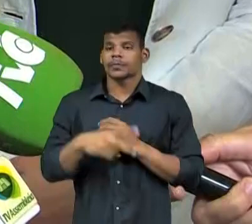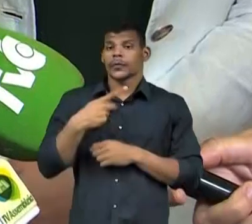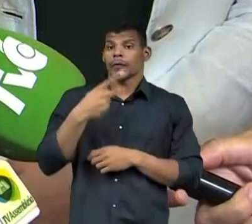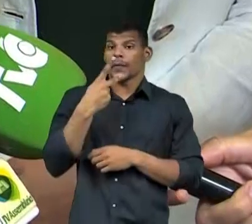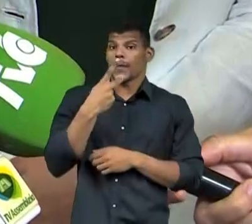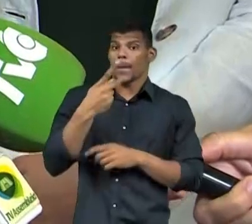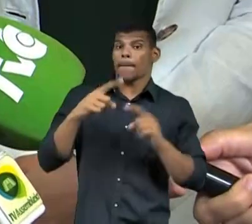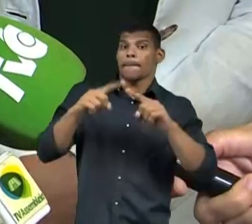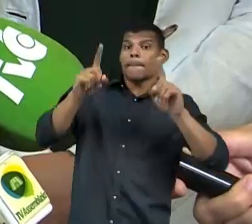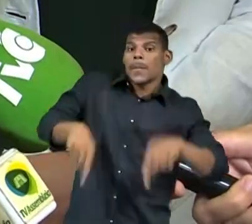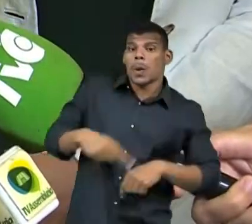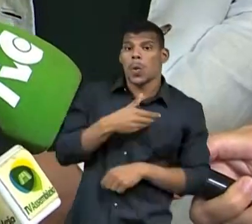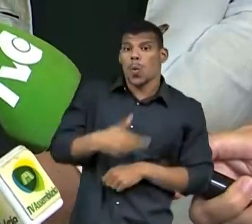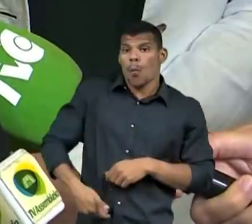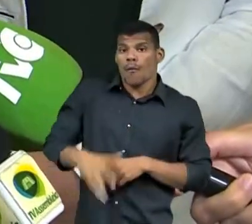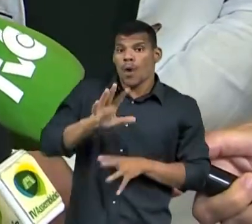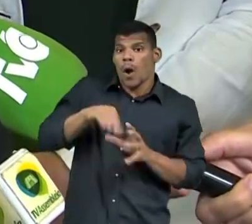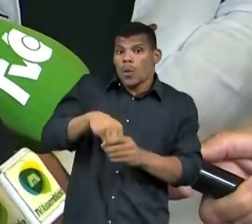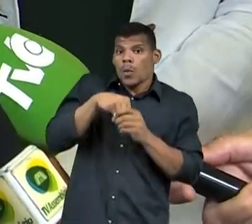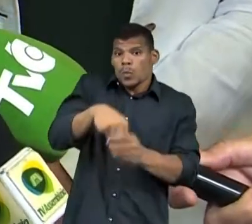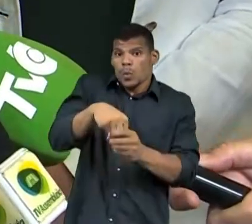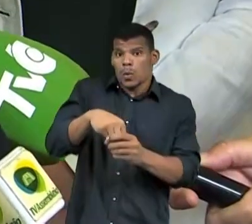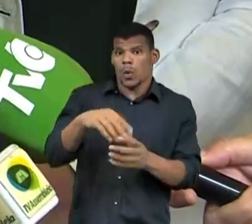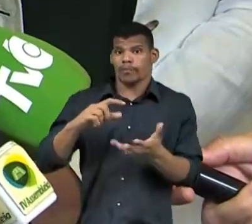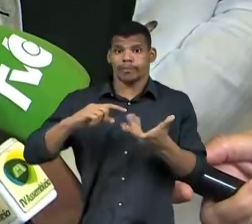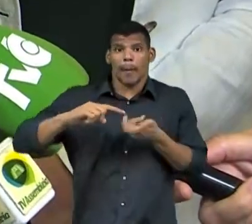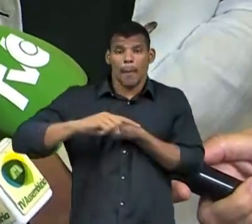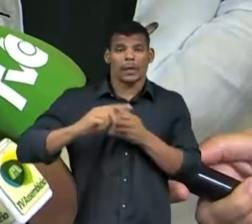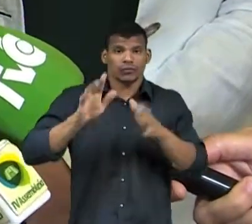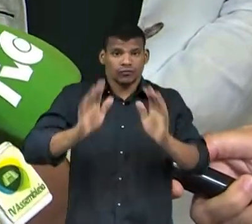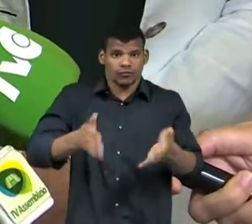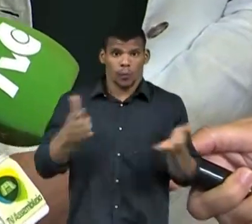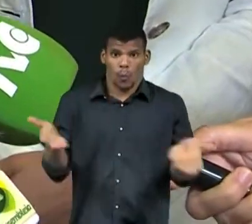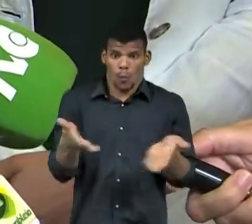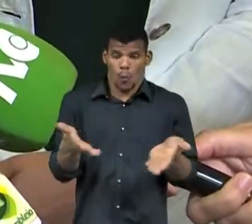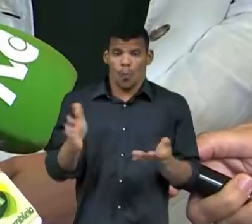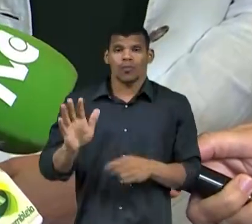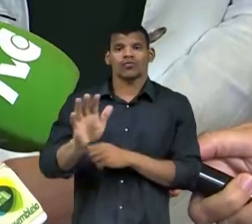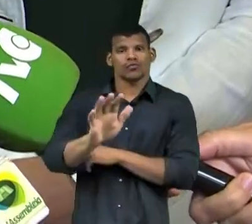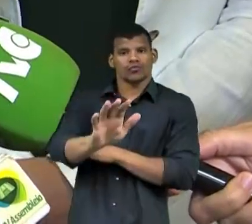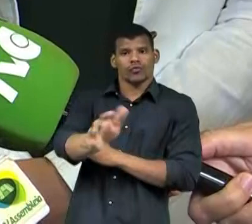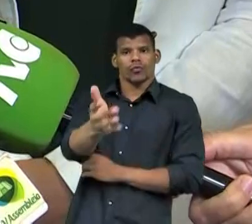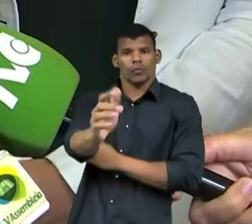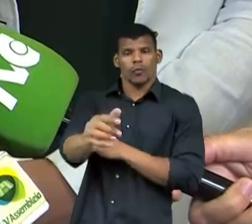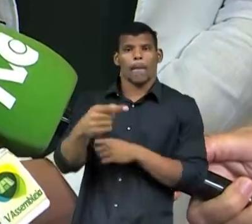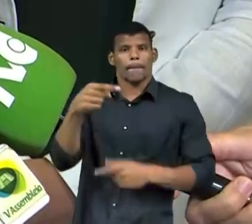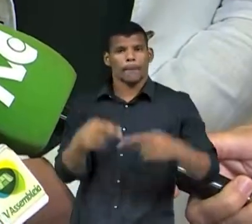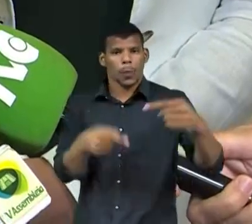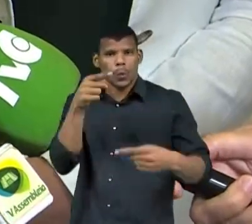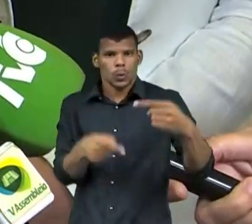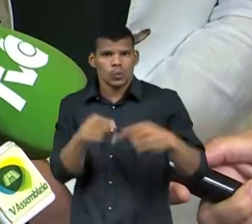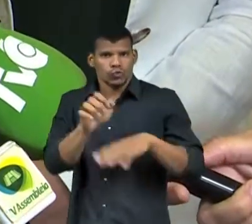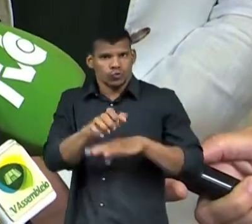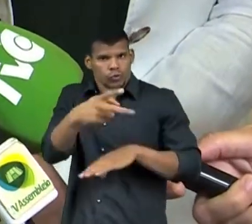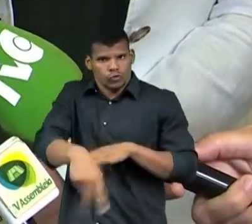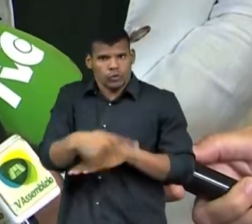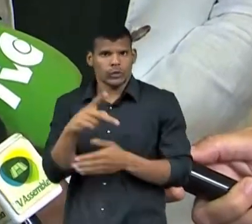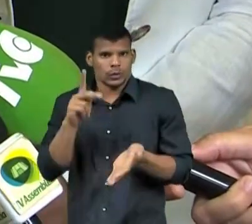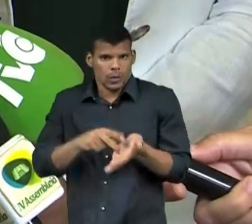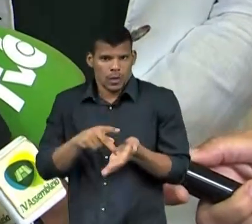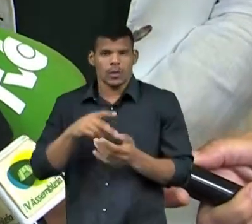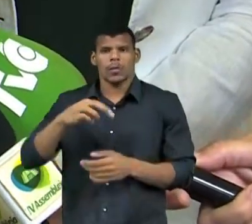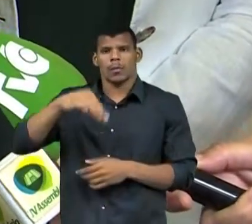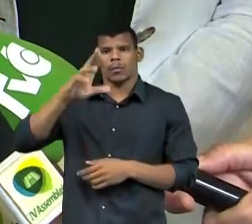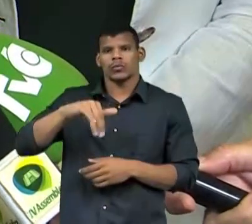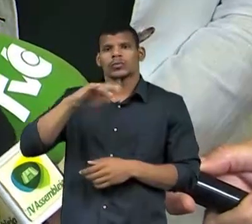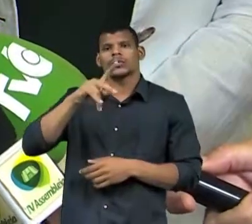nos municípios, porque muitos deles já estão hoje, já são política de Estado, aliás, de município, que estão na